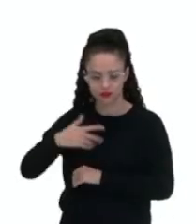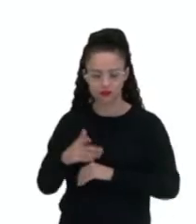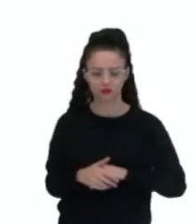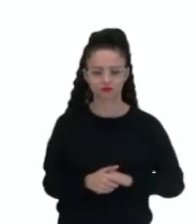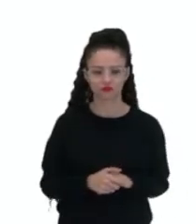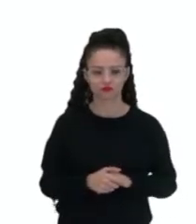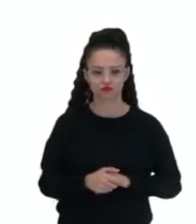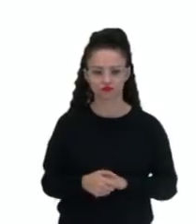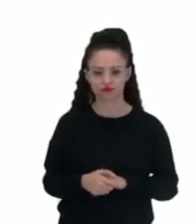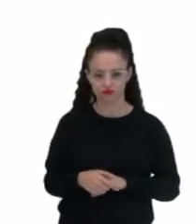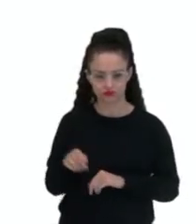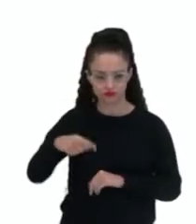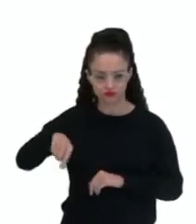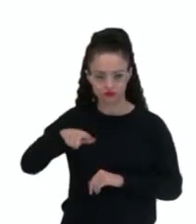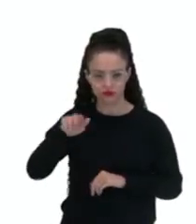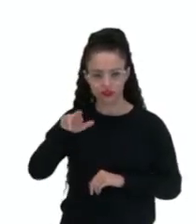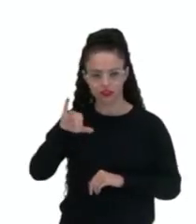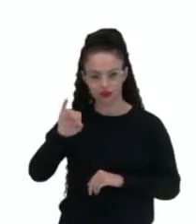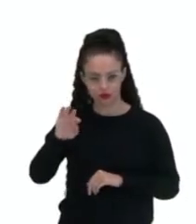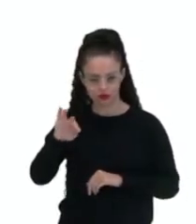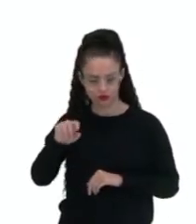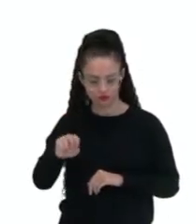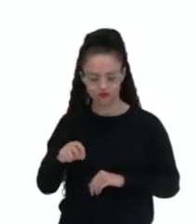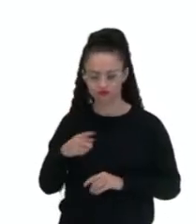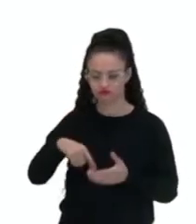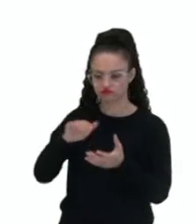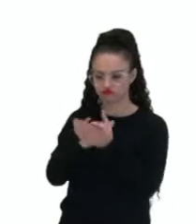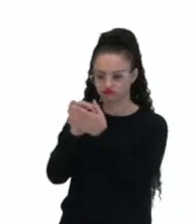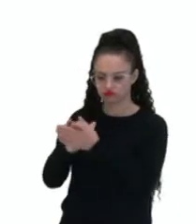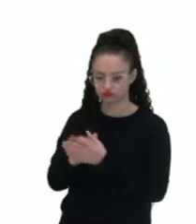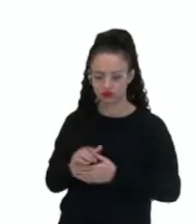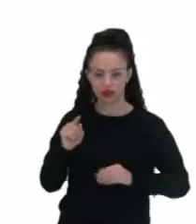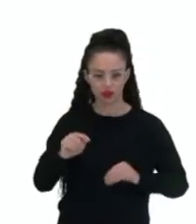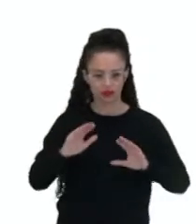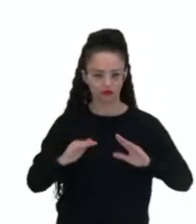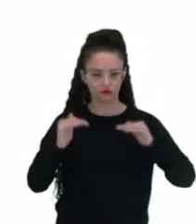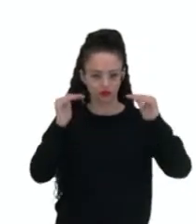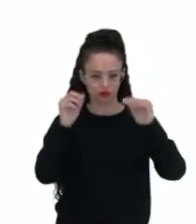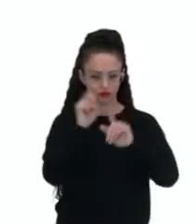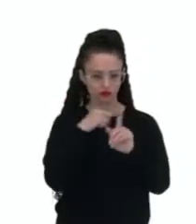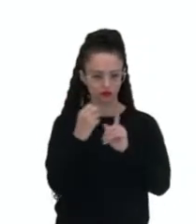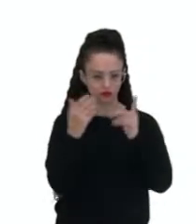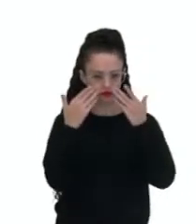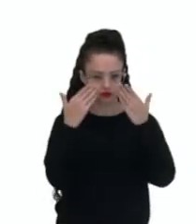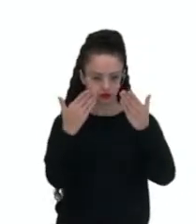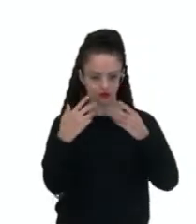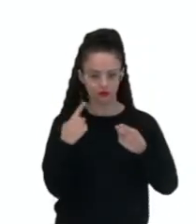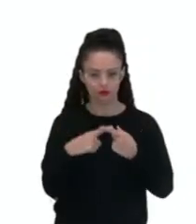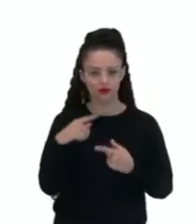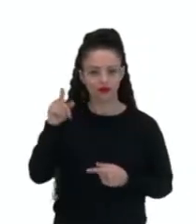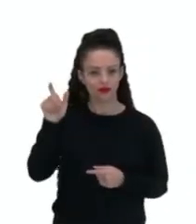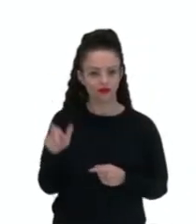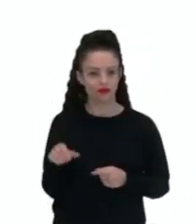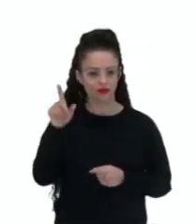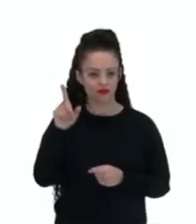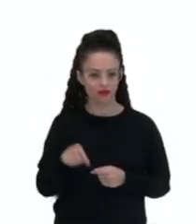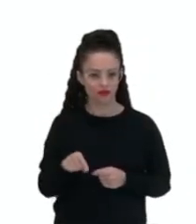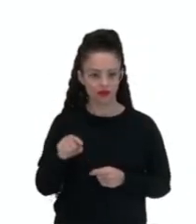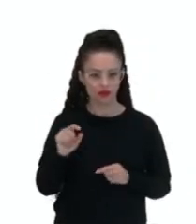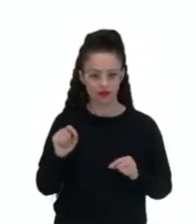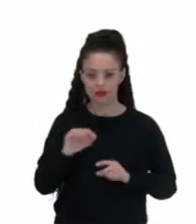griotes, que são o equivalente feminino. Assumindo uma posição social de destaque em seu meio, pois é considerado mais do que um simples,